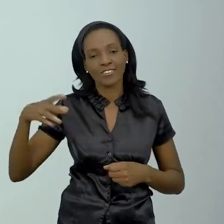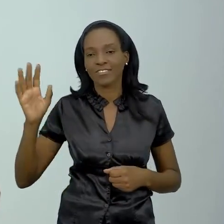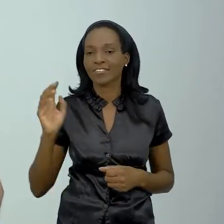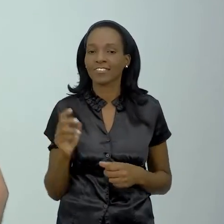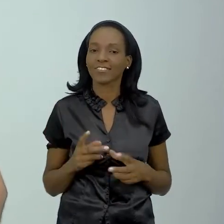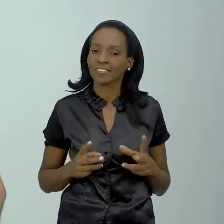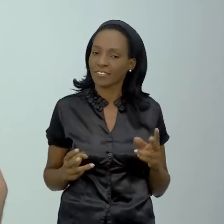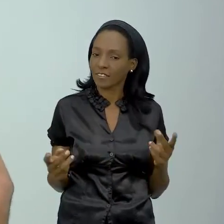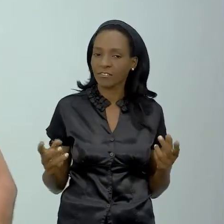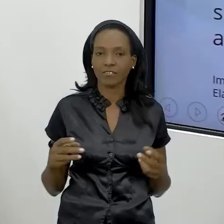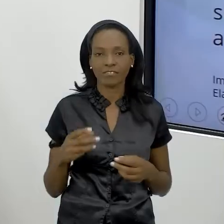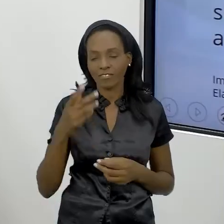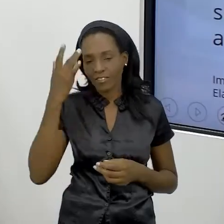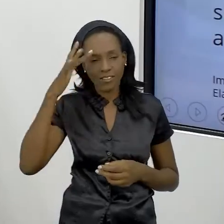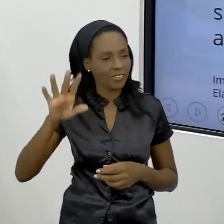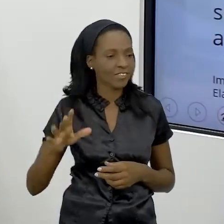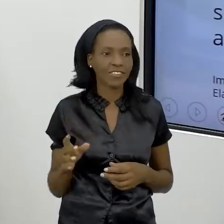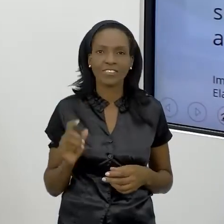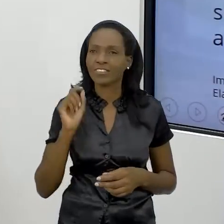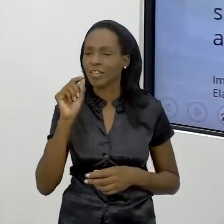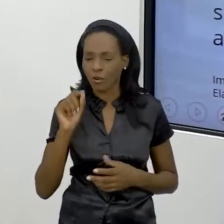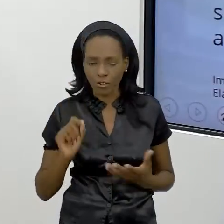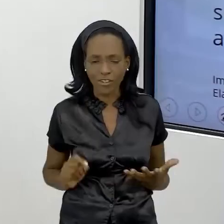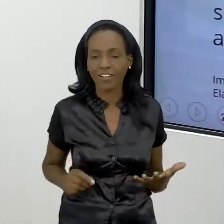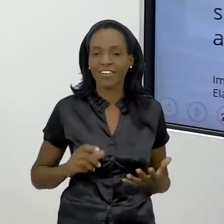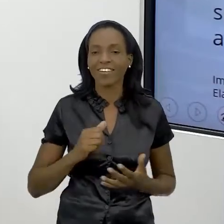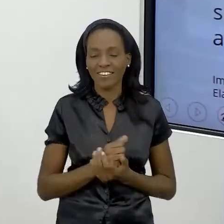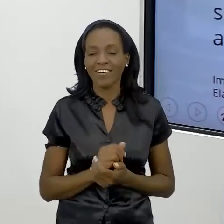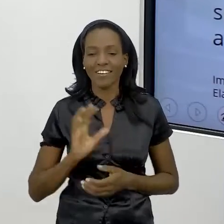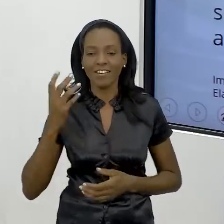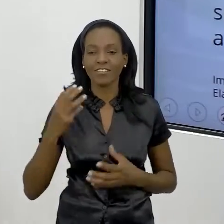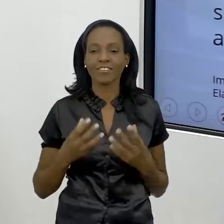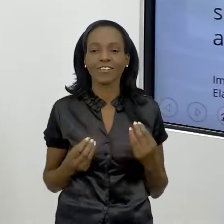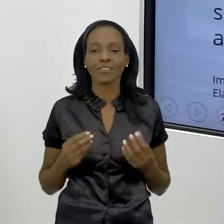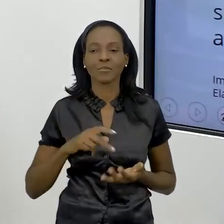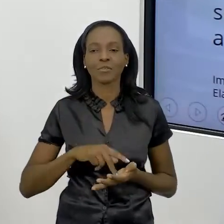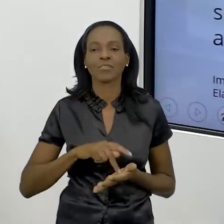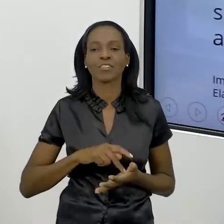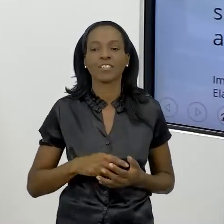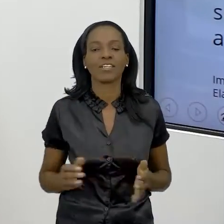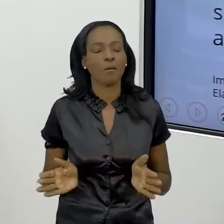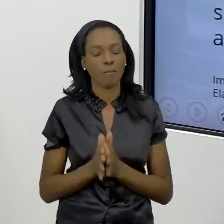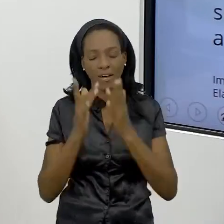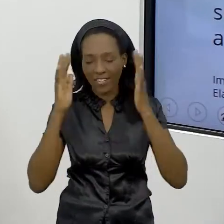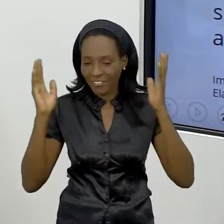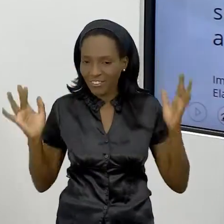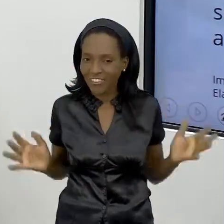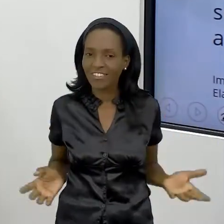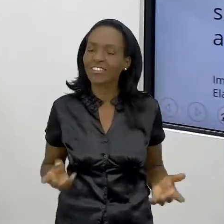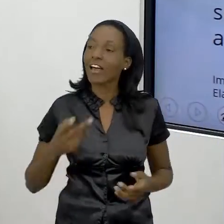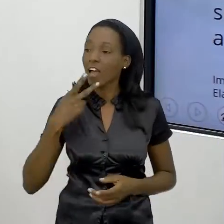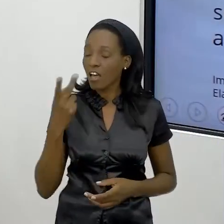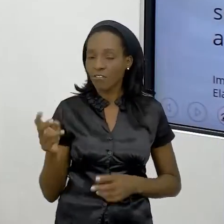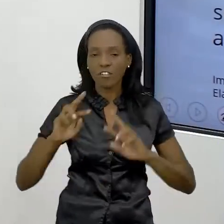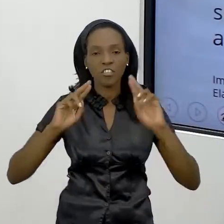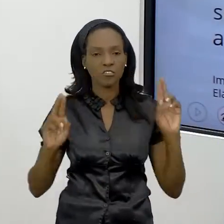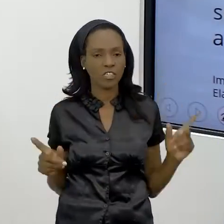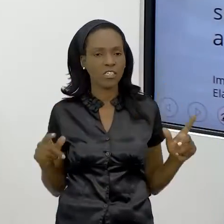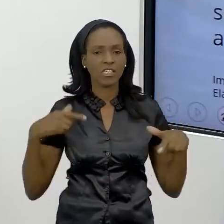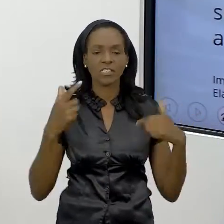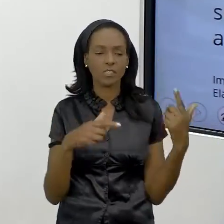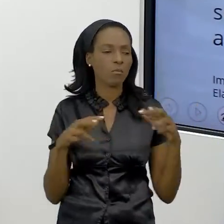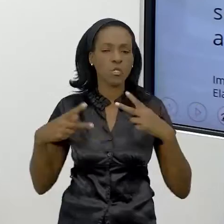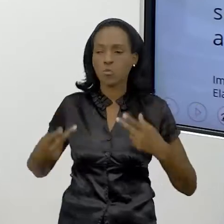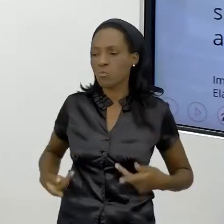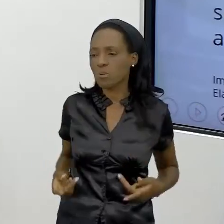livro que eu não sei qual que é. Já vai adiantando a leitura. Mas é muito bom, maravilhoso. Então a gente também falou sobre a diferença entre o trabalho humano e